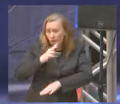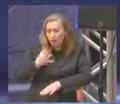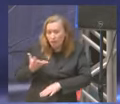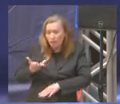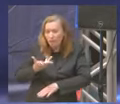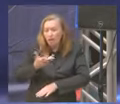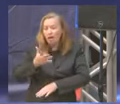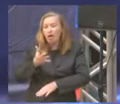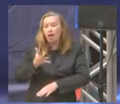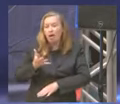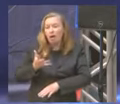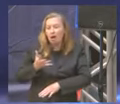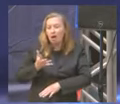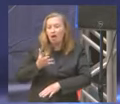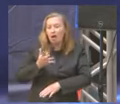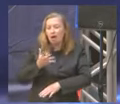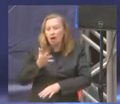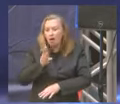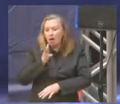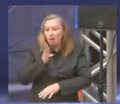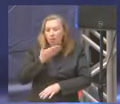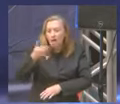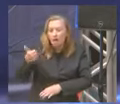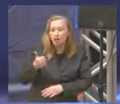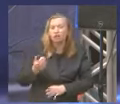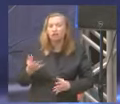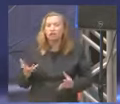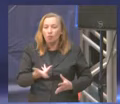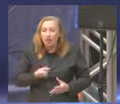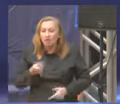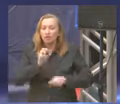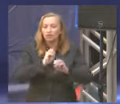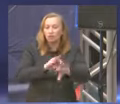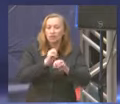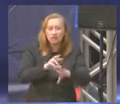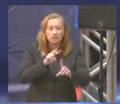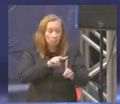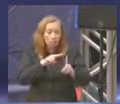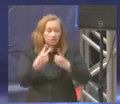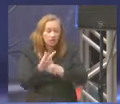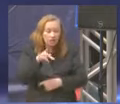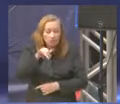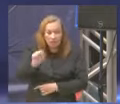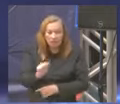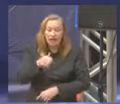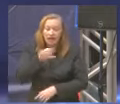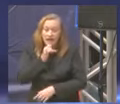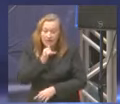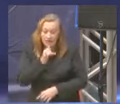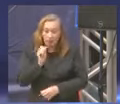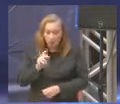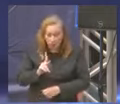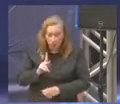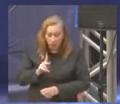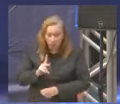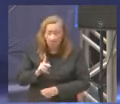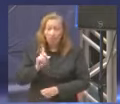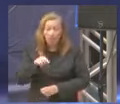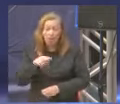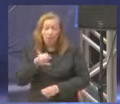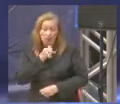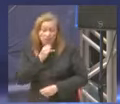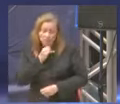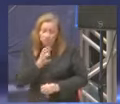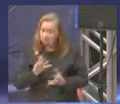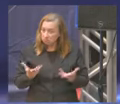dessa qualidade do trabalho do ensino, olhando no PISA, por exemplo. Okay? Esse é um exemplo